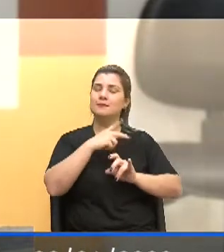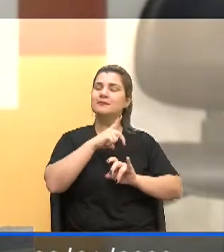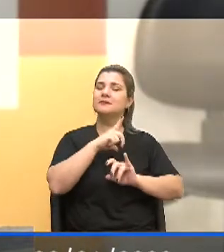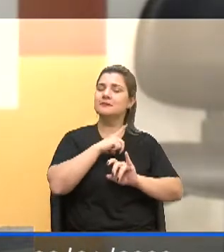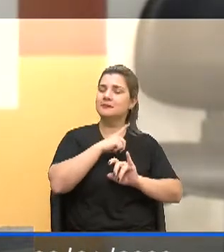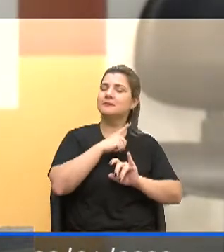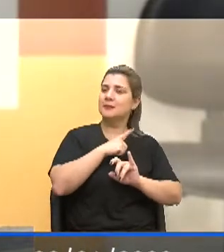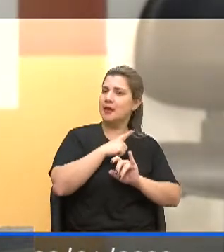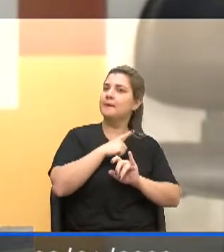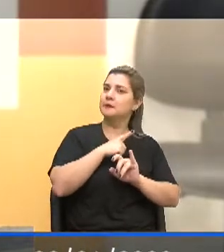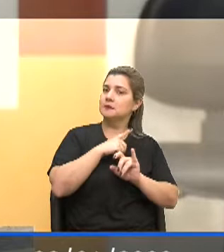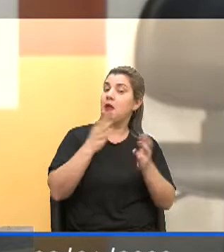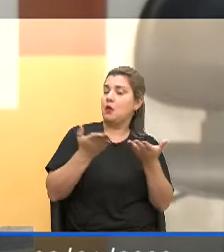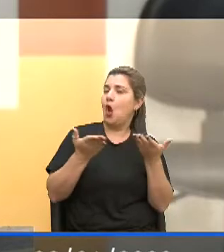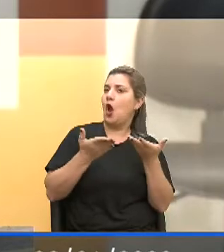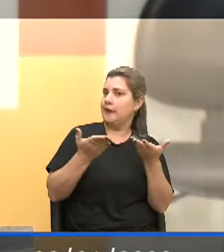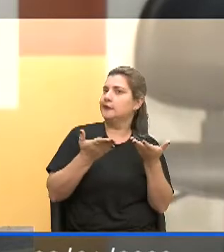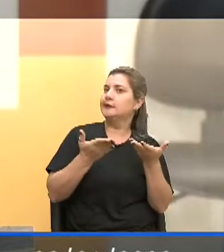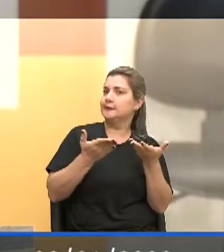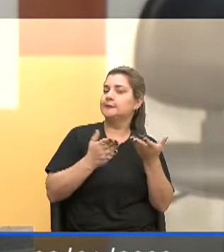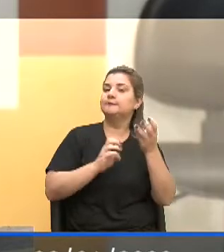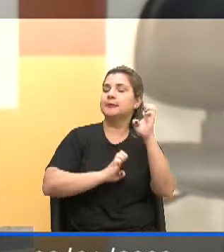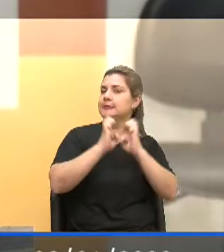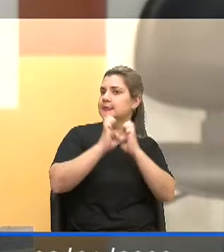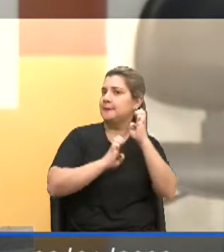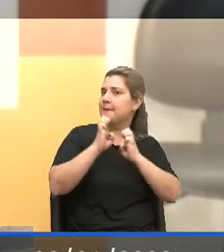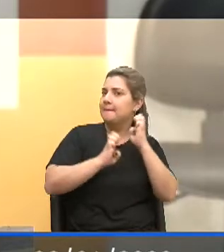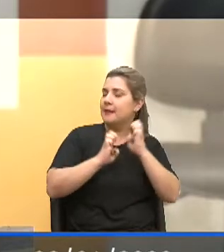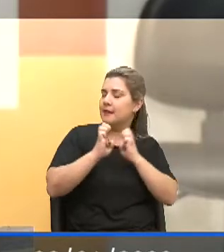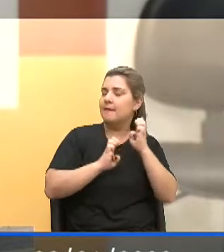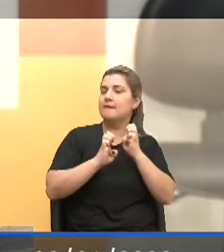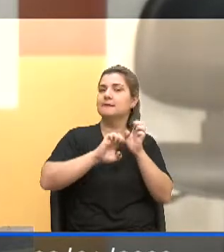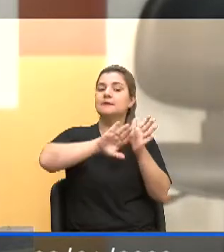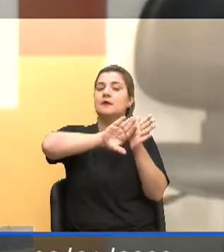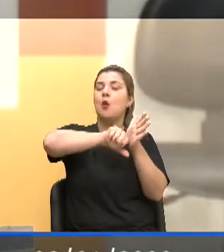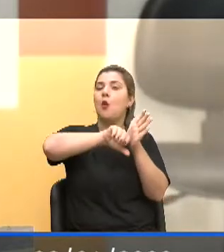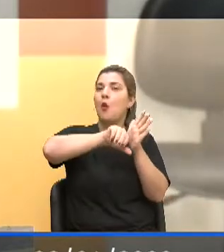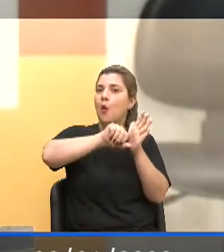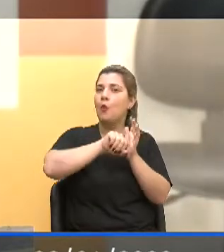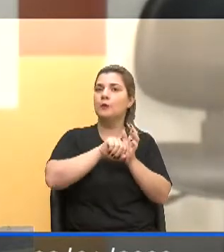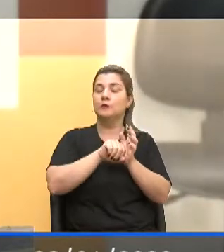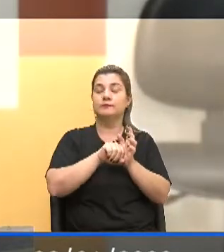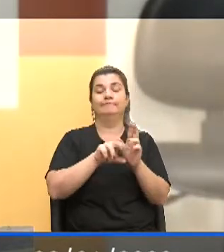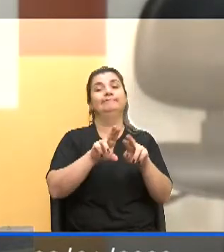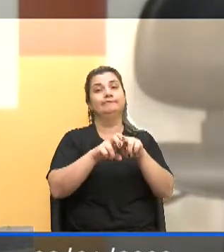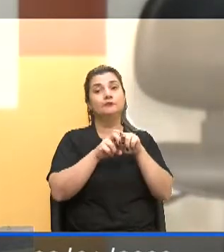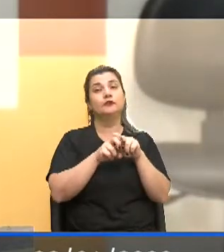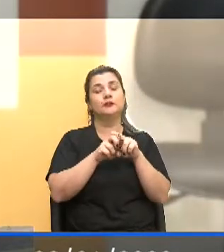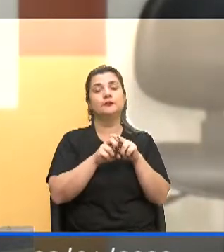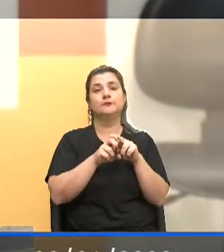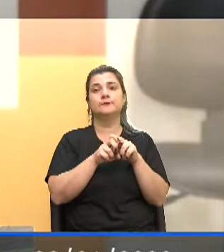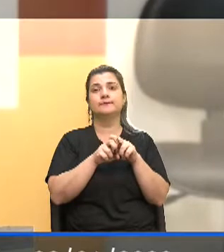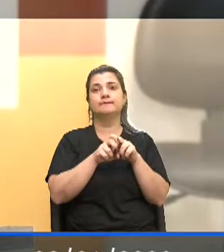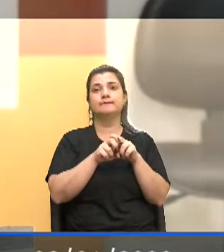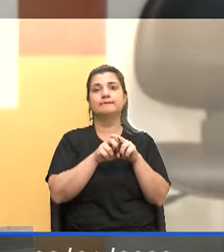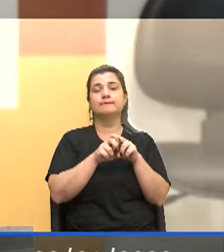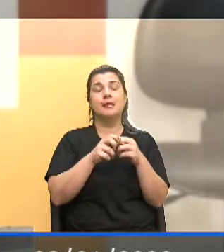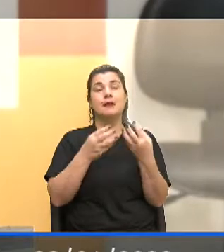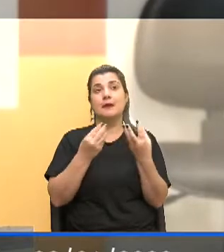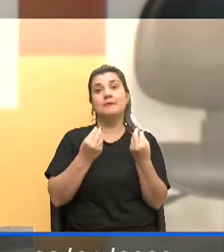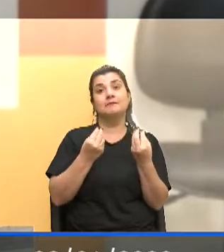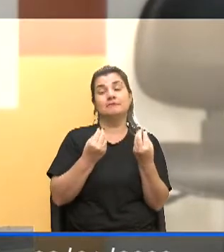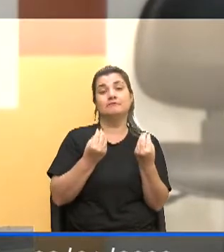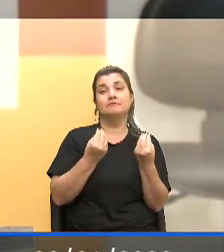surtos, né, em empresas do setor, então é muito